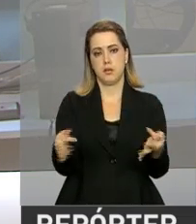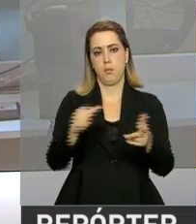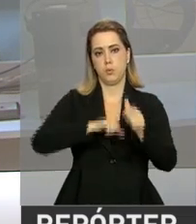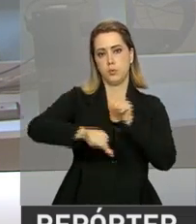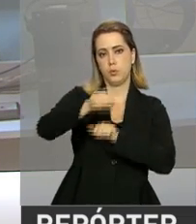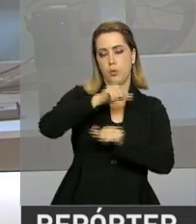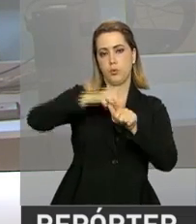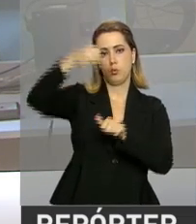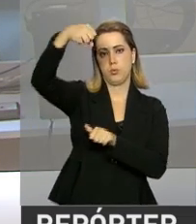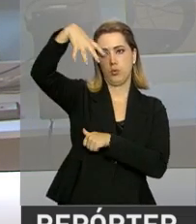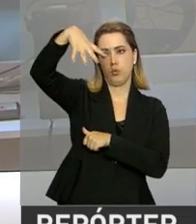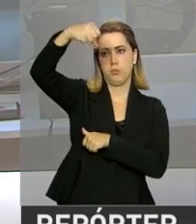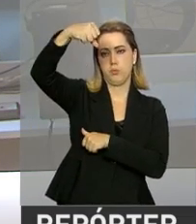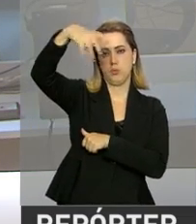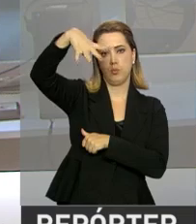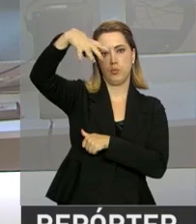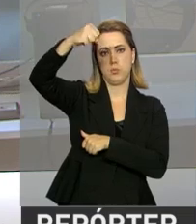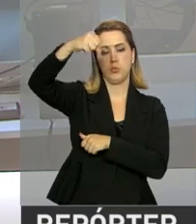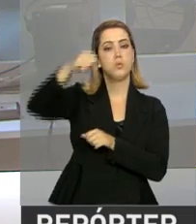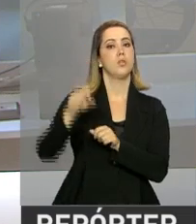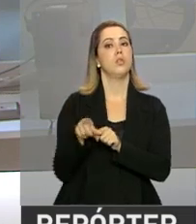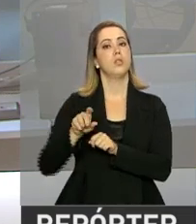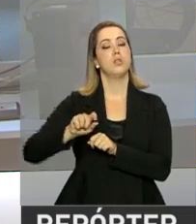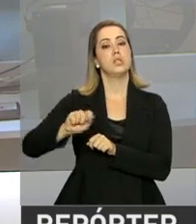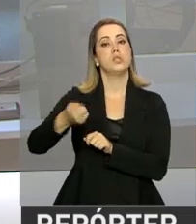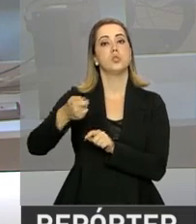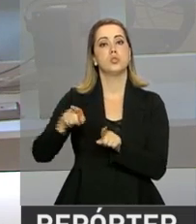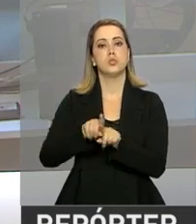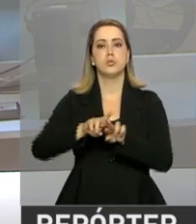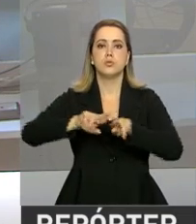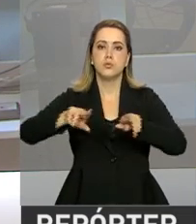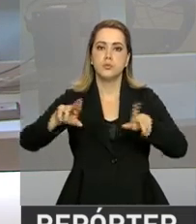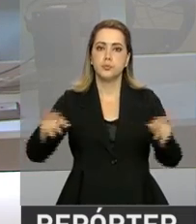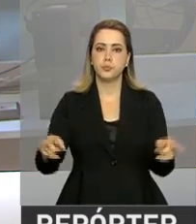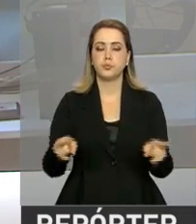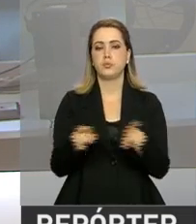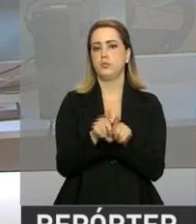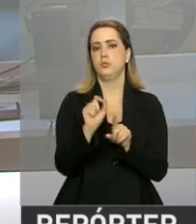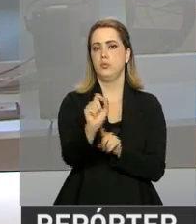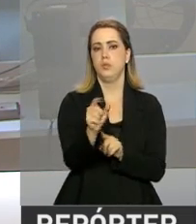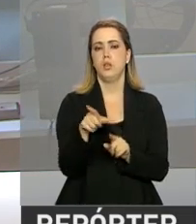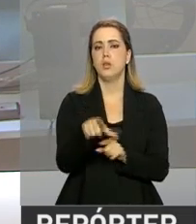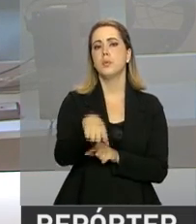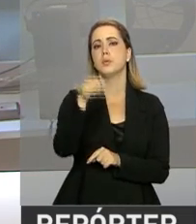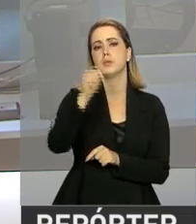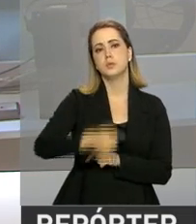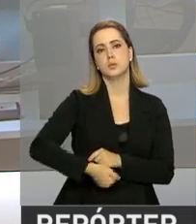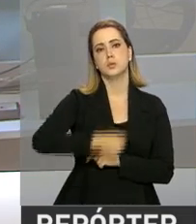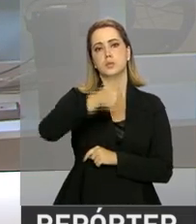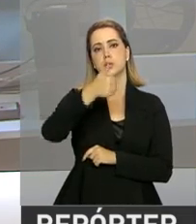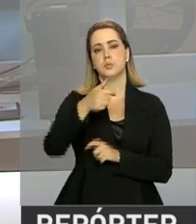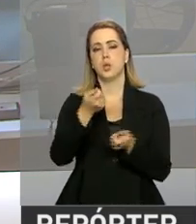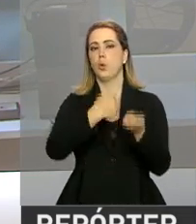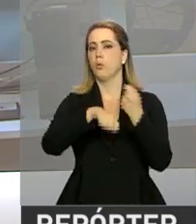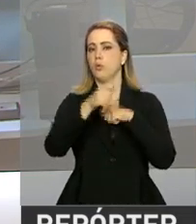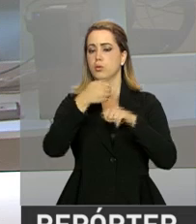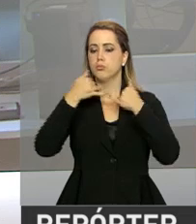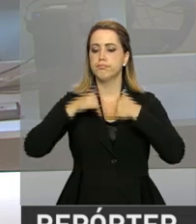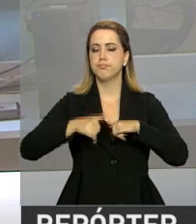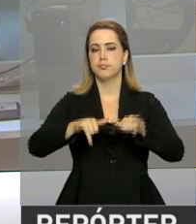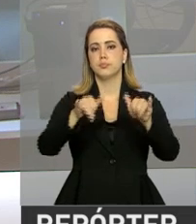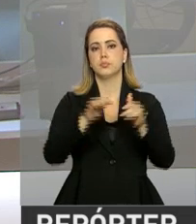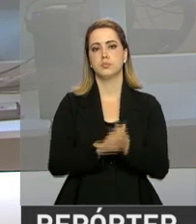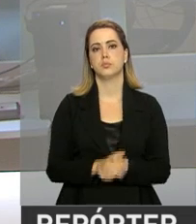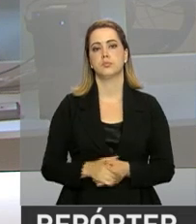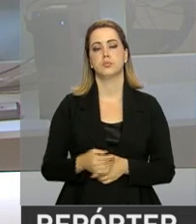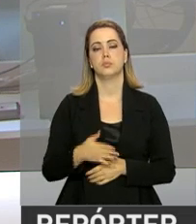lâmpadas desligar aparelhos em standby e escolher eletrodomésticos mais eficientes podem garantir uma surpresa ainda maior na hora